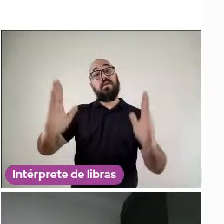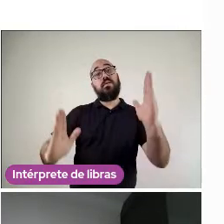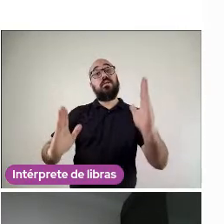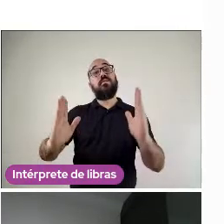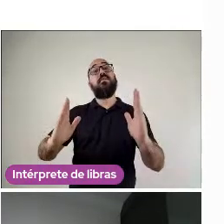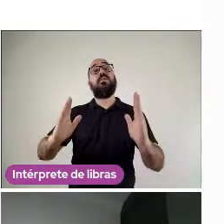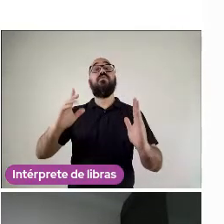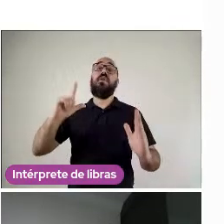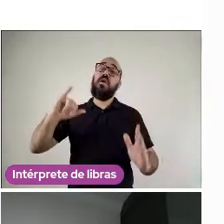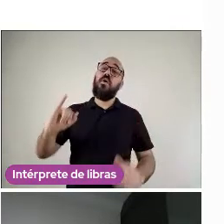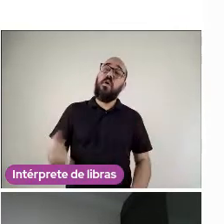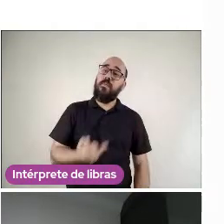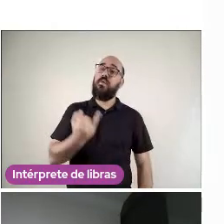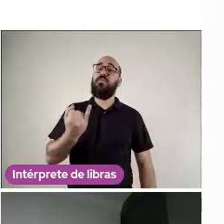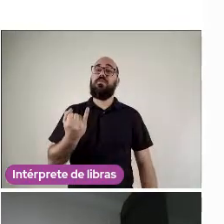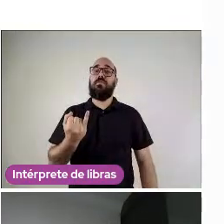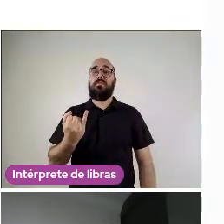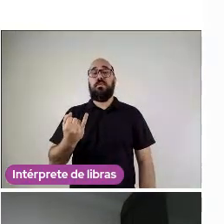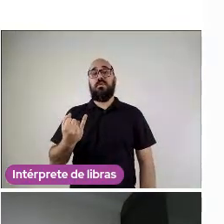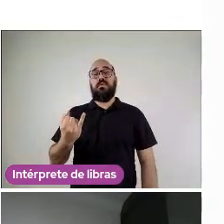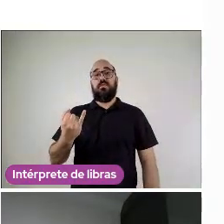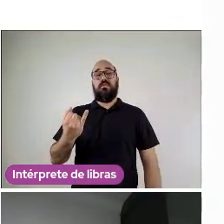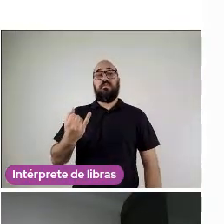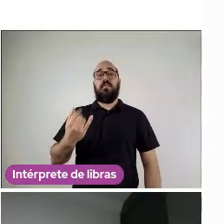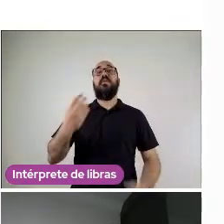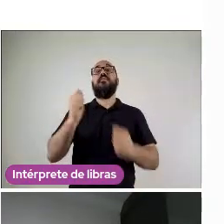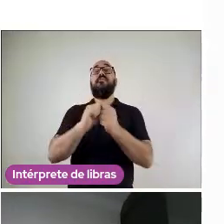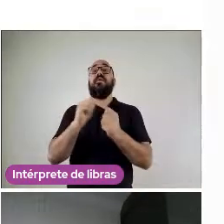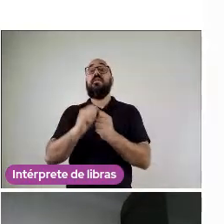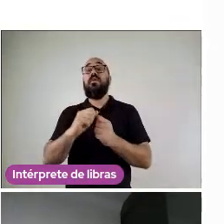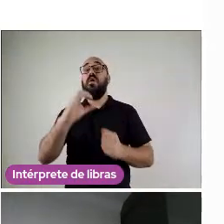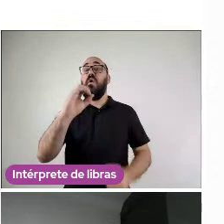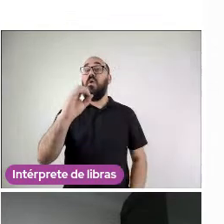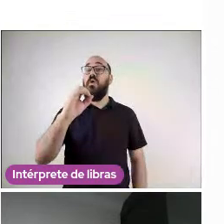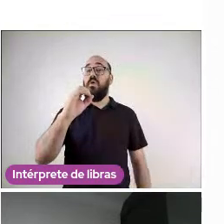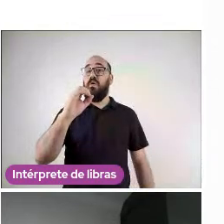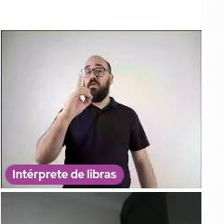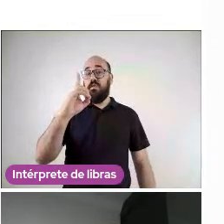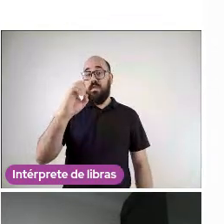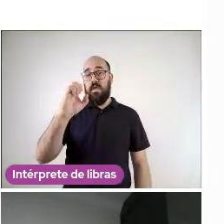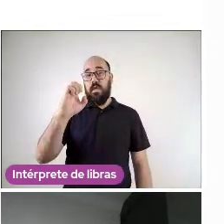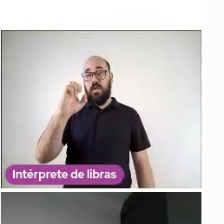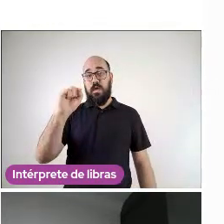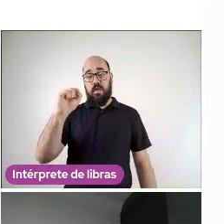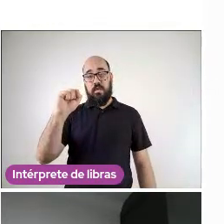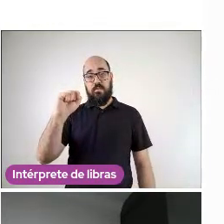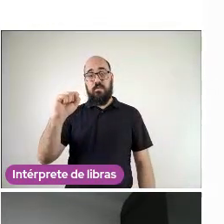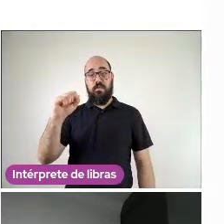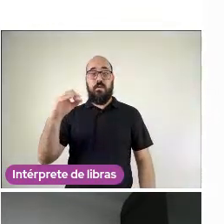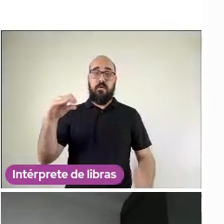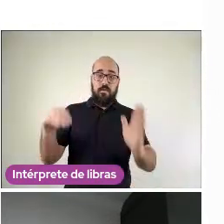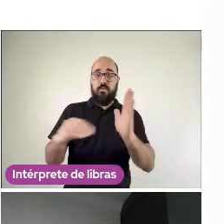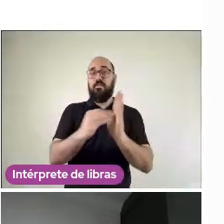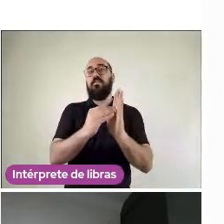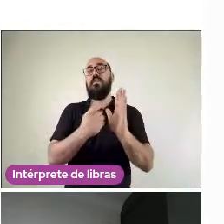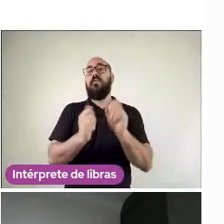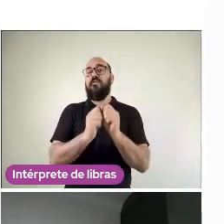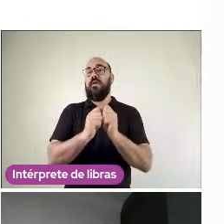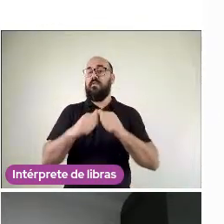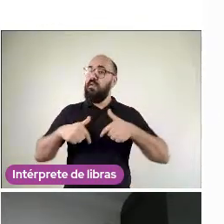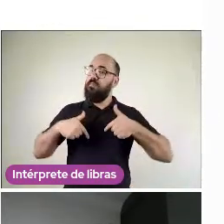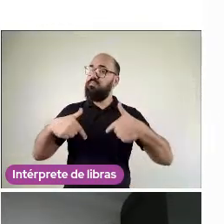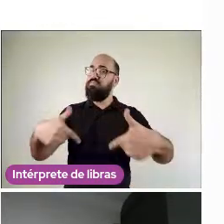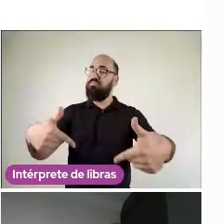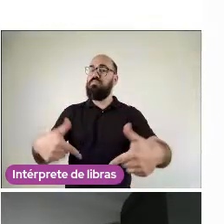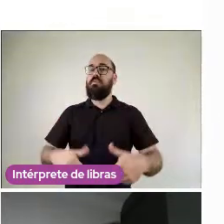para a implementação dos ODS. Bom, a coordenação da década ela ficou a cargo da Comissão